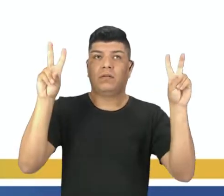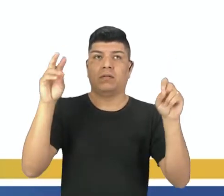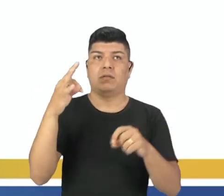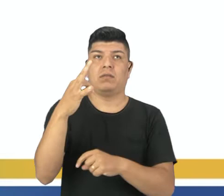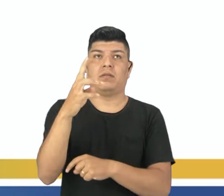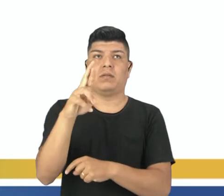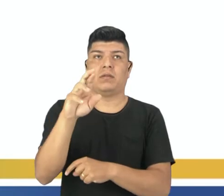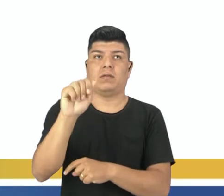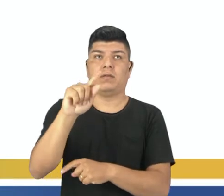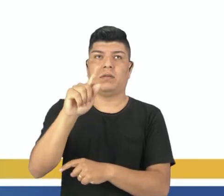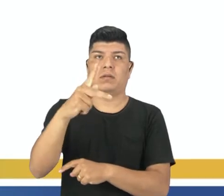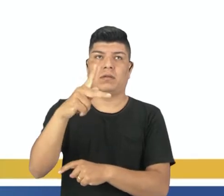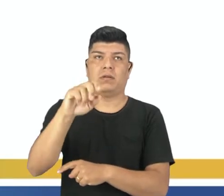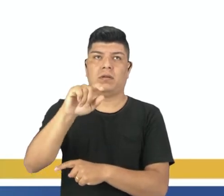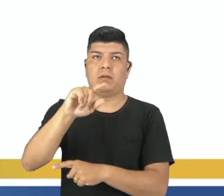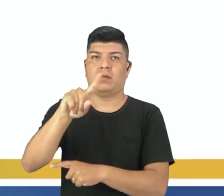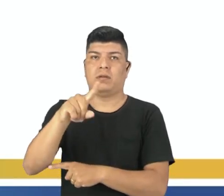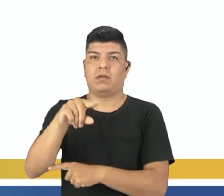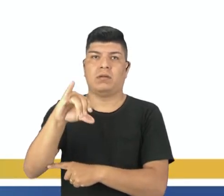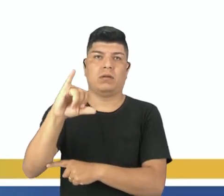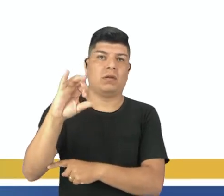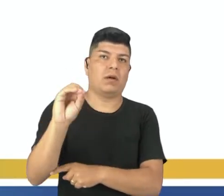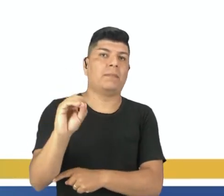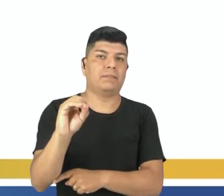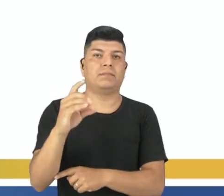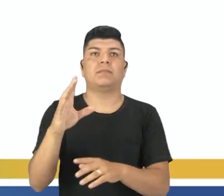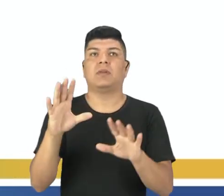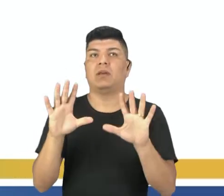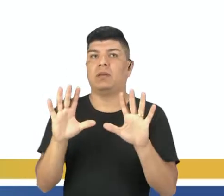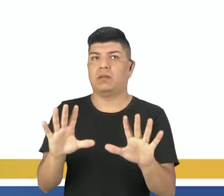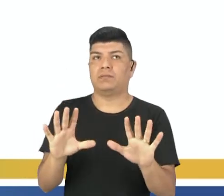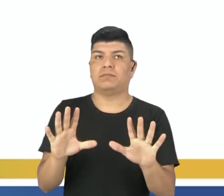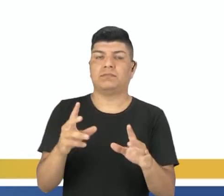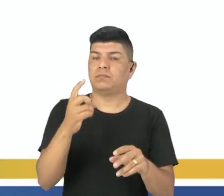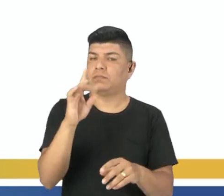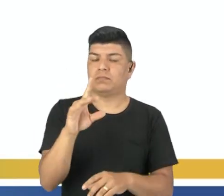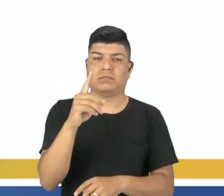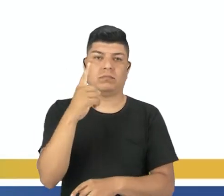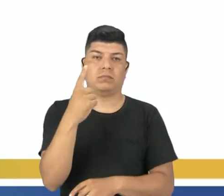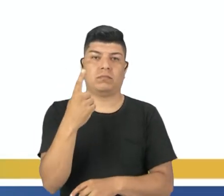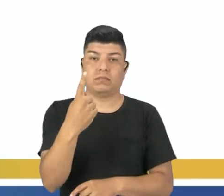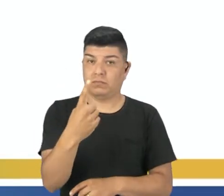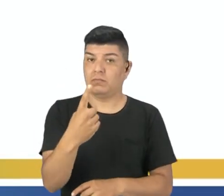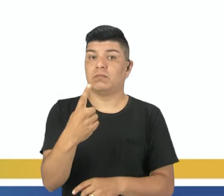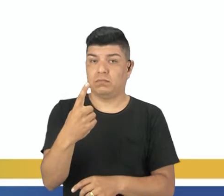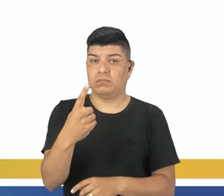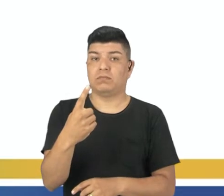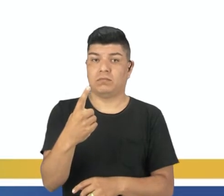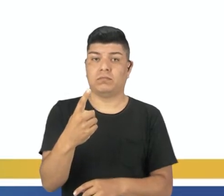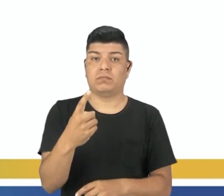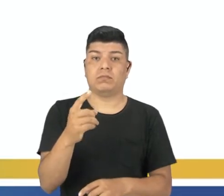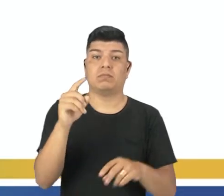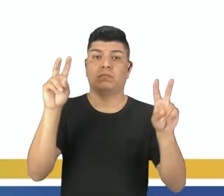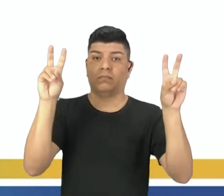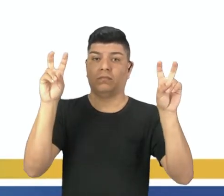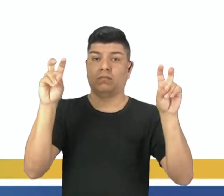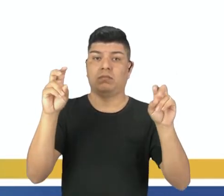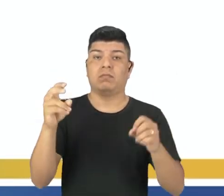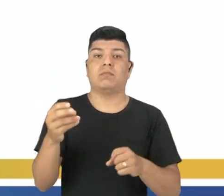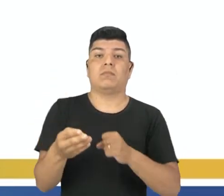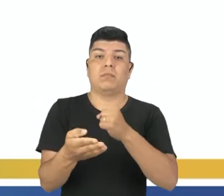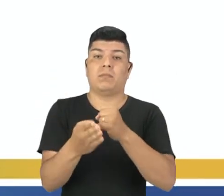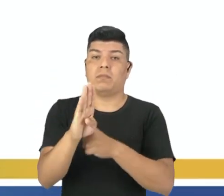então de trapézios os trapézio é apenas um par de lados Paralelos então esses lados eles são chamados né de